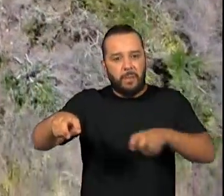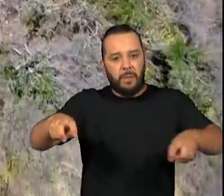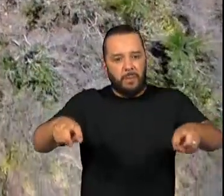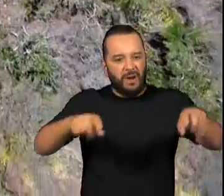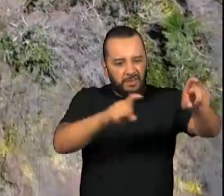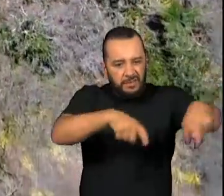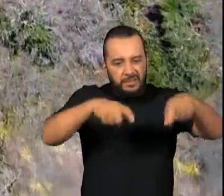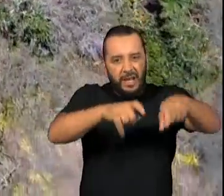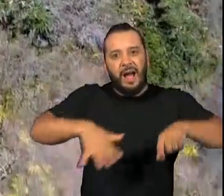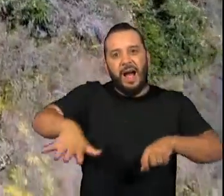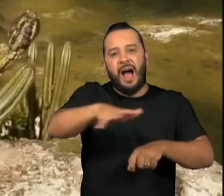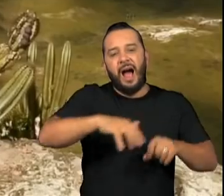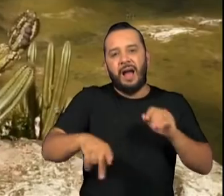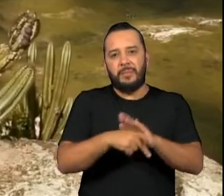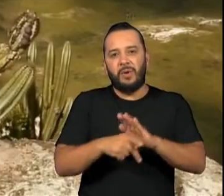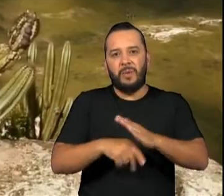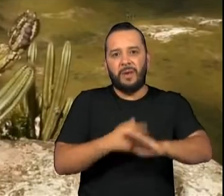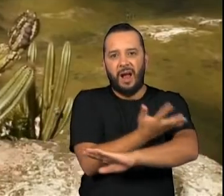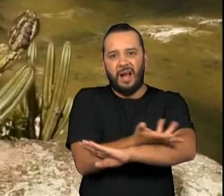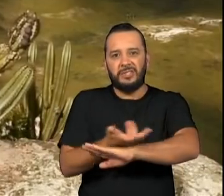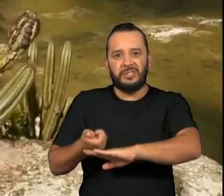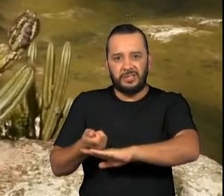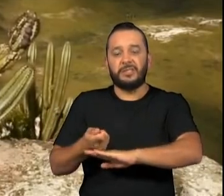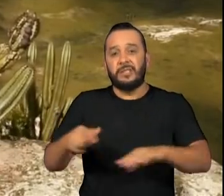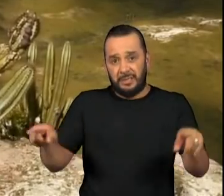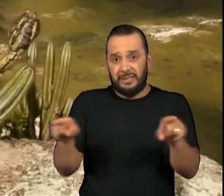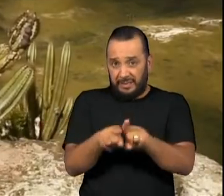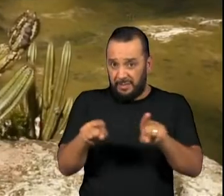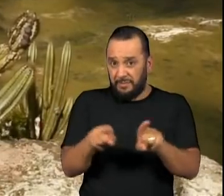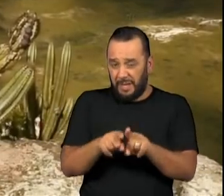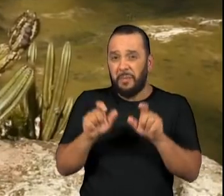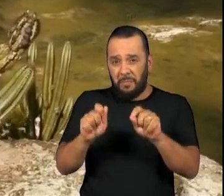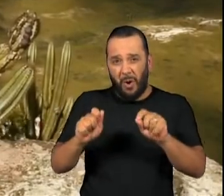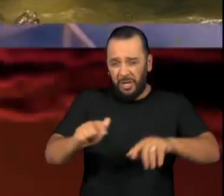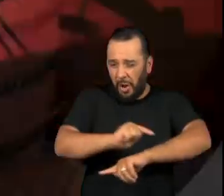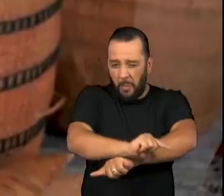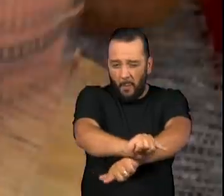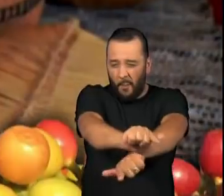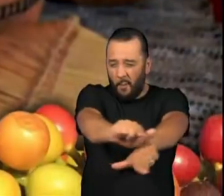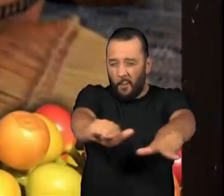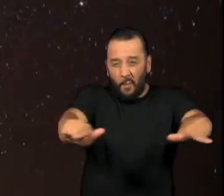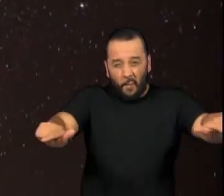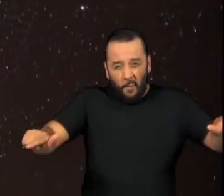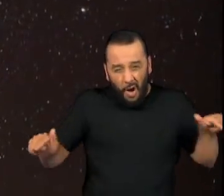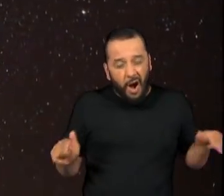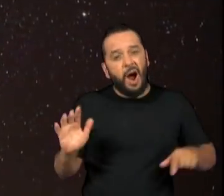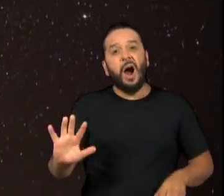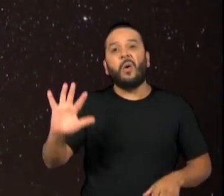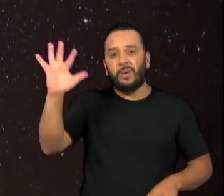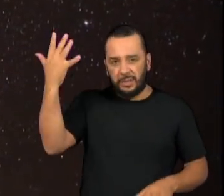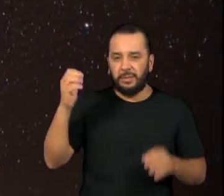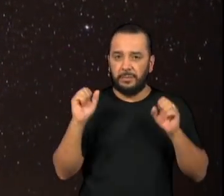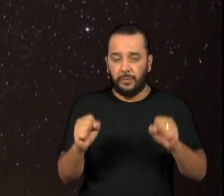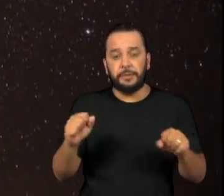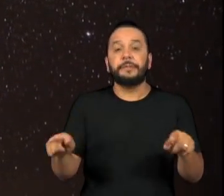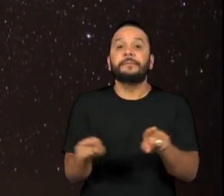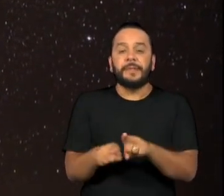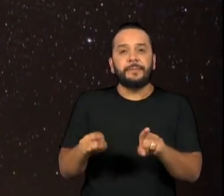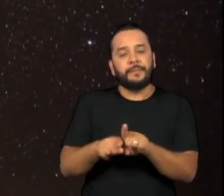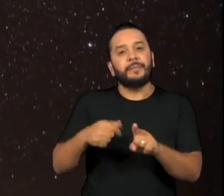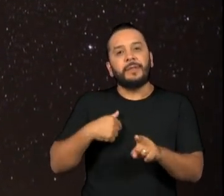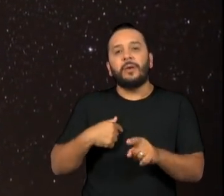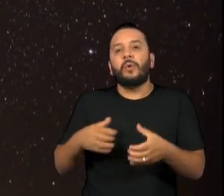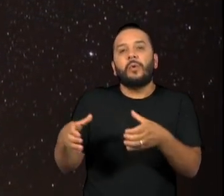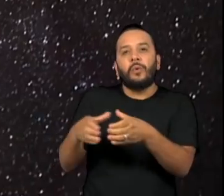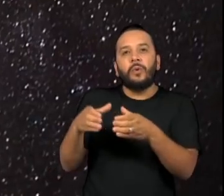de vegetação, podem transformar o bioma em um deserto. E conheça a Rede Céus